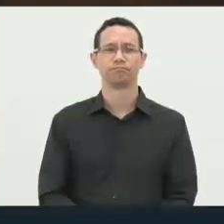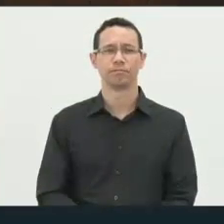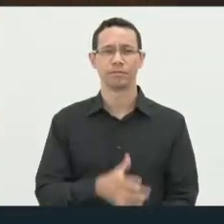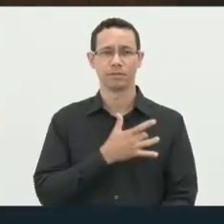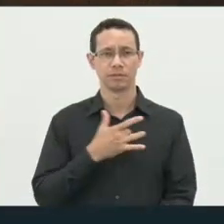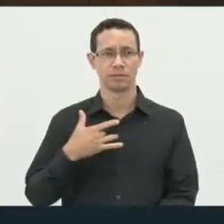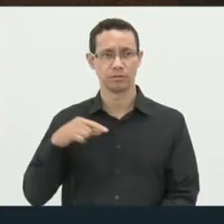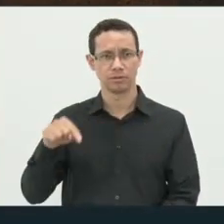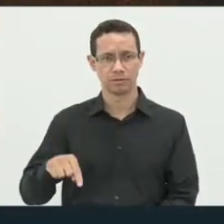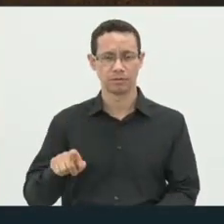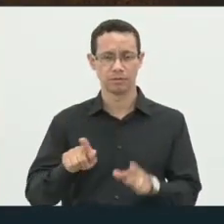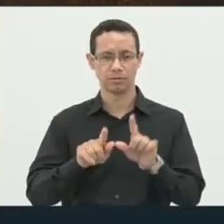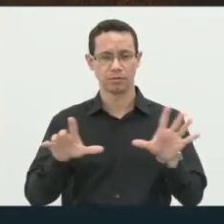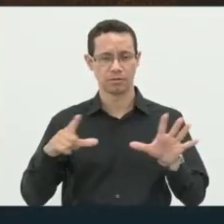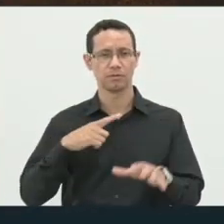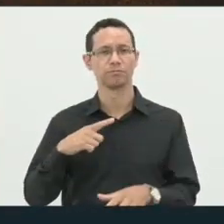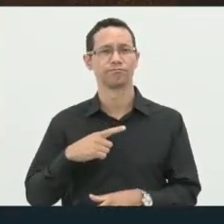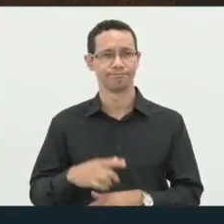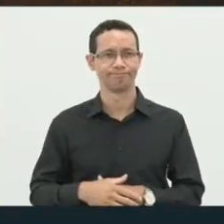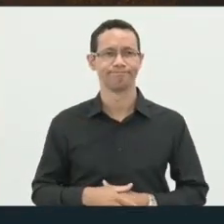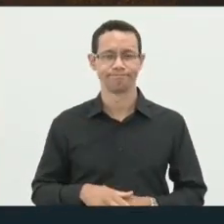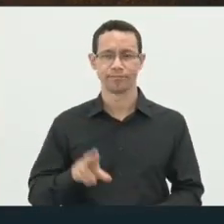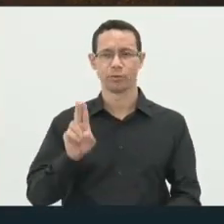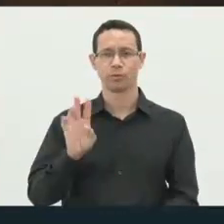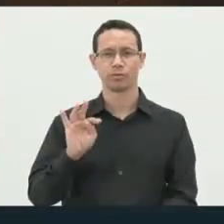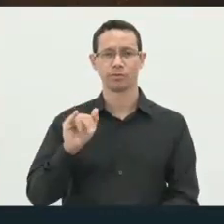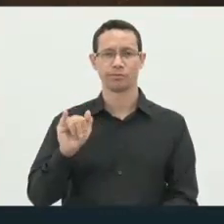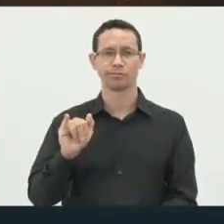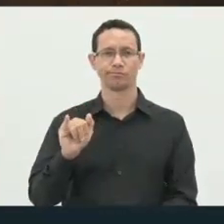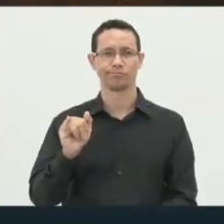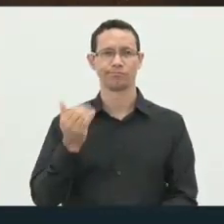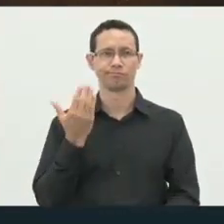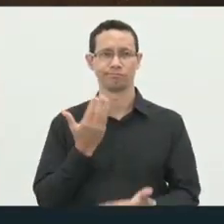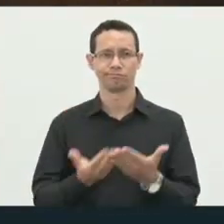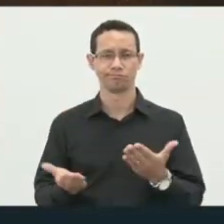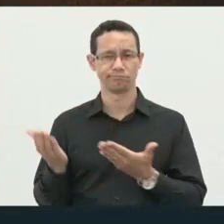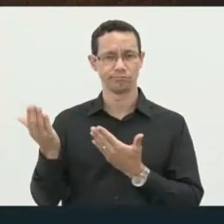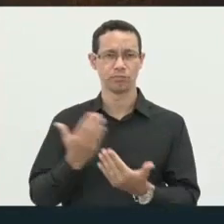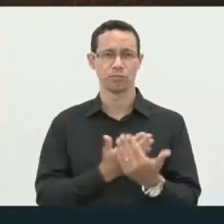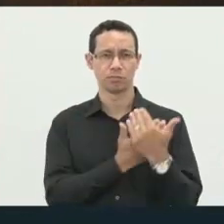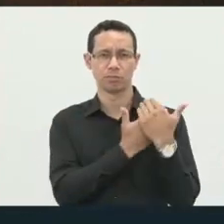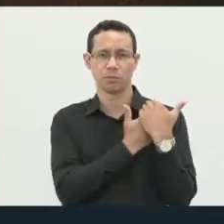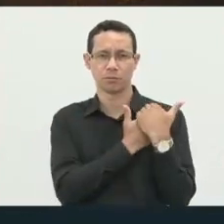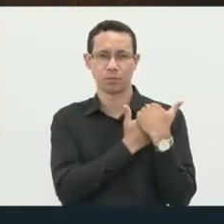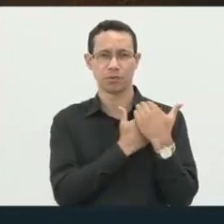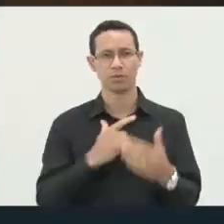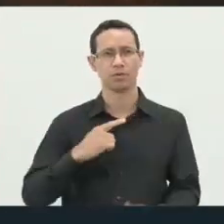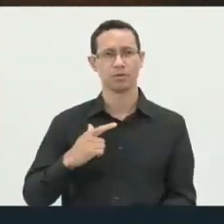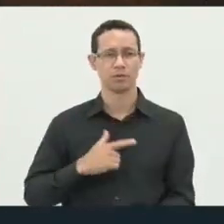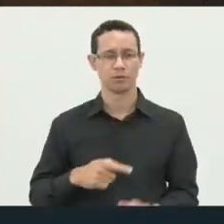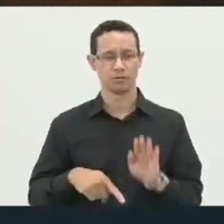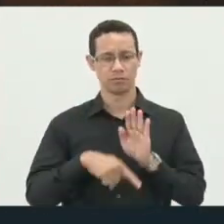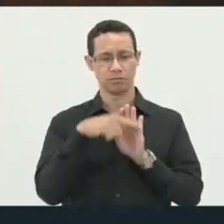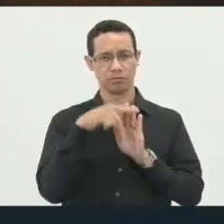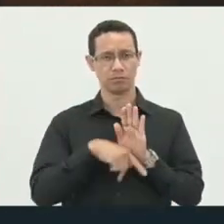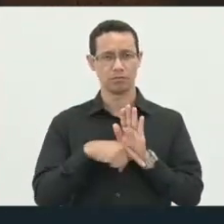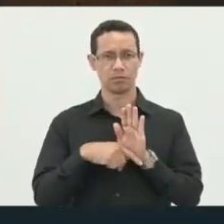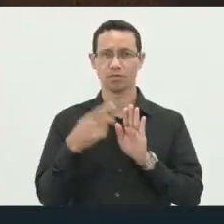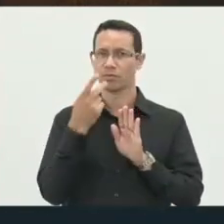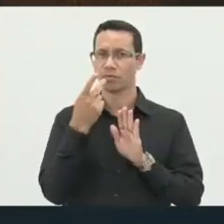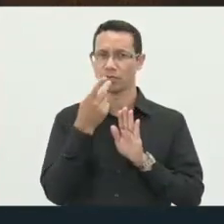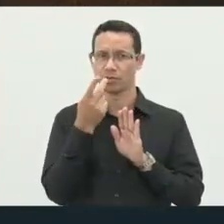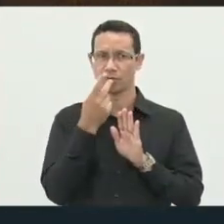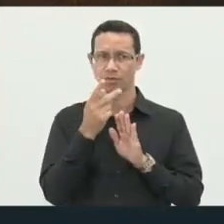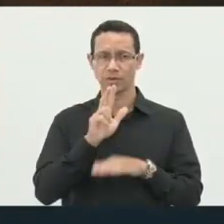realmente está na UTI eu venho fazendo meu papel eu tenho um projeto aqui é qual sempre falo nessa Tribuna né